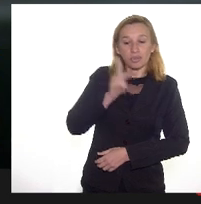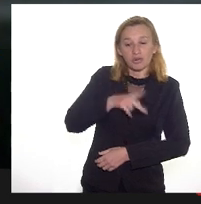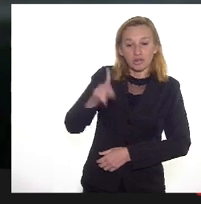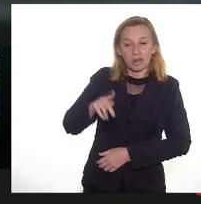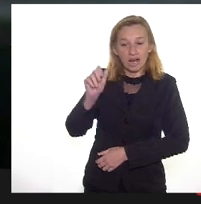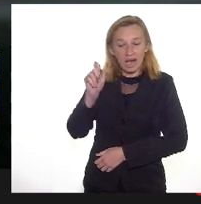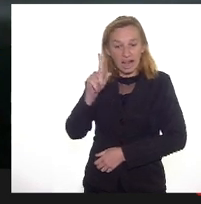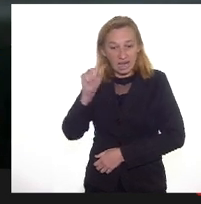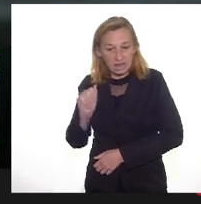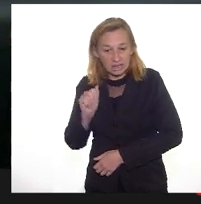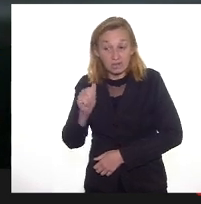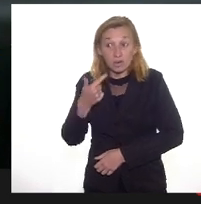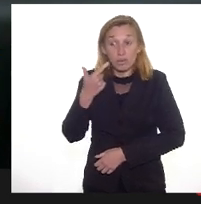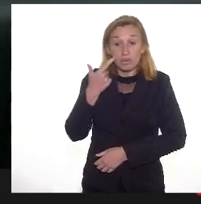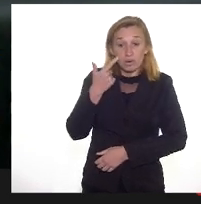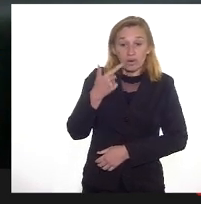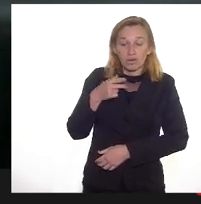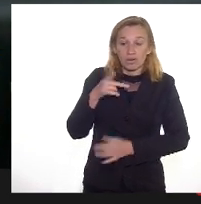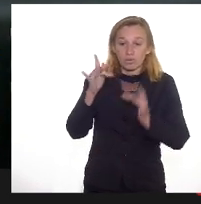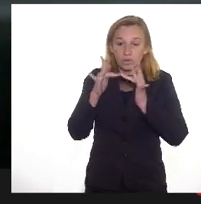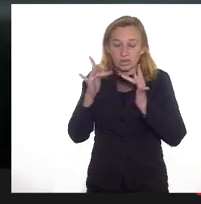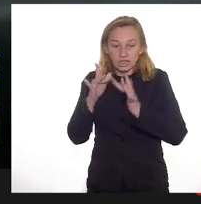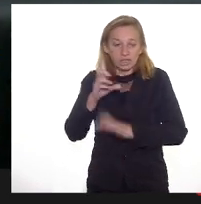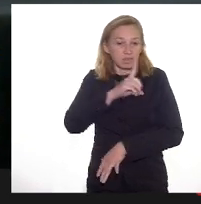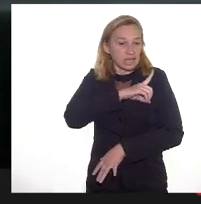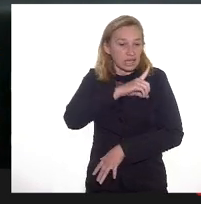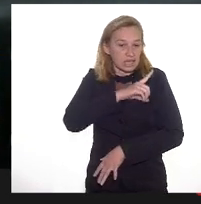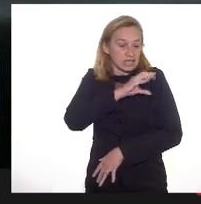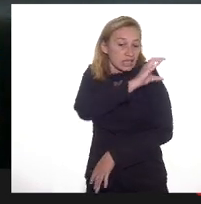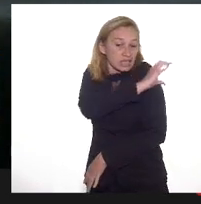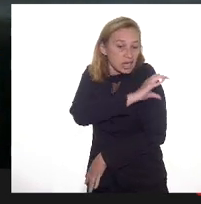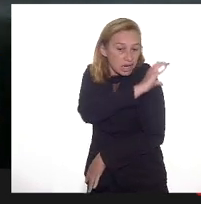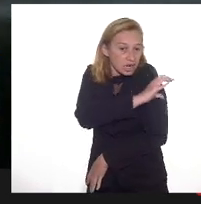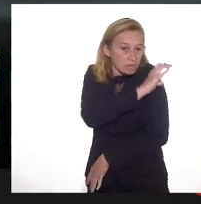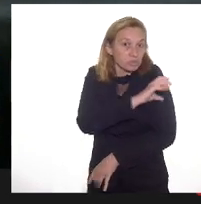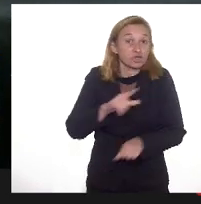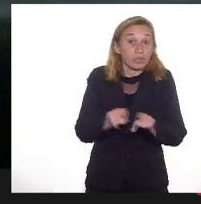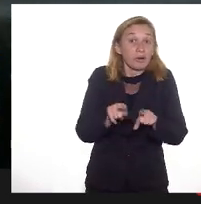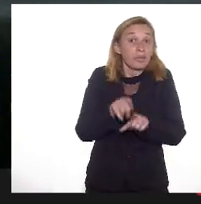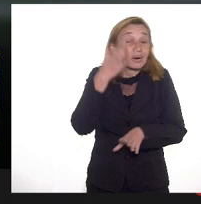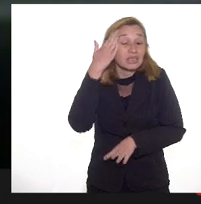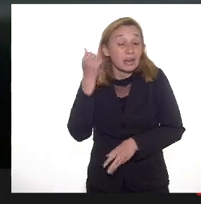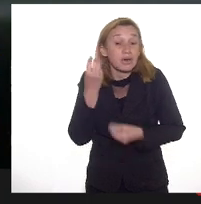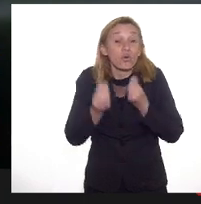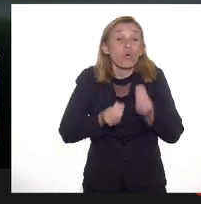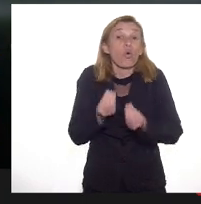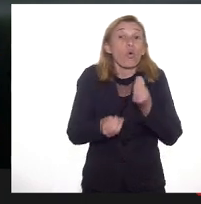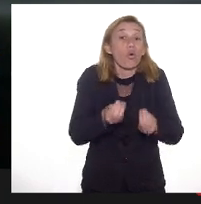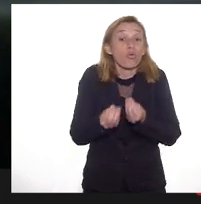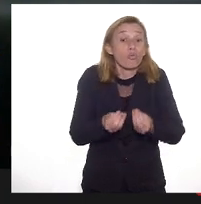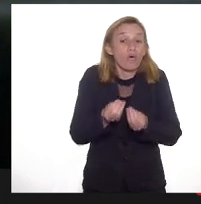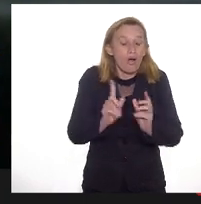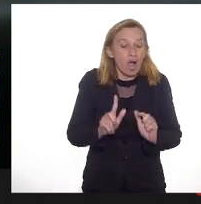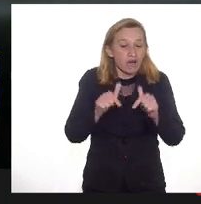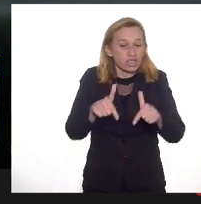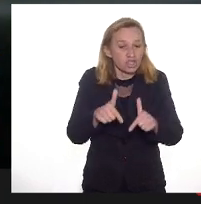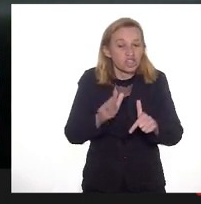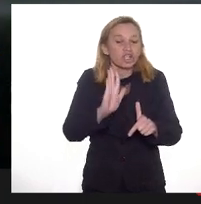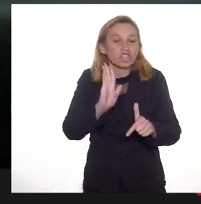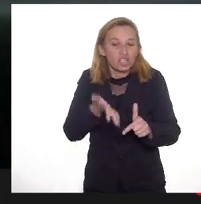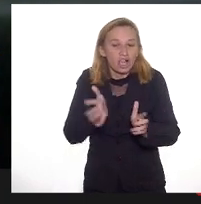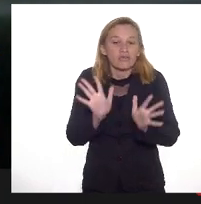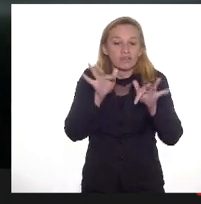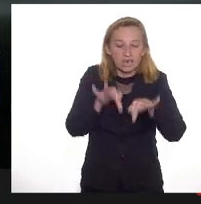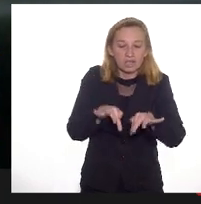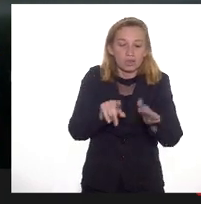Lage, vamos estar fazendo contato com a Delegacia de Campos para saber como se deu e se já está concluída